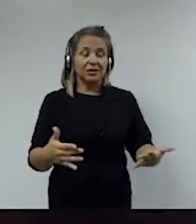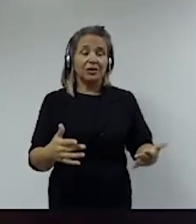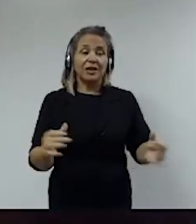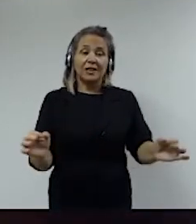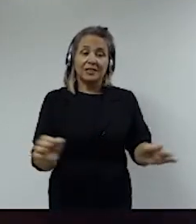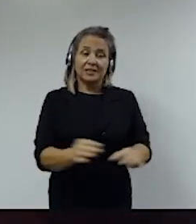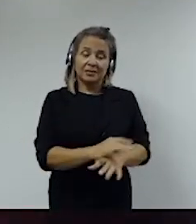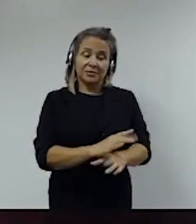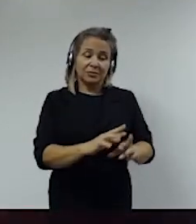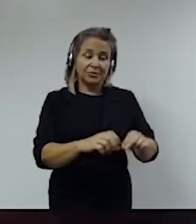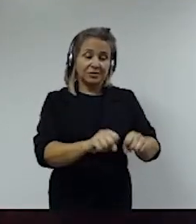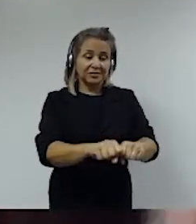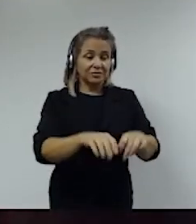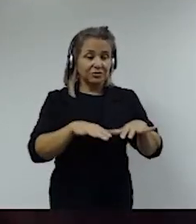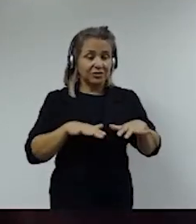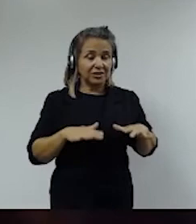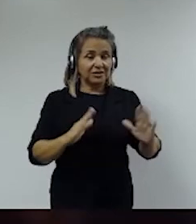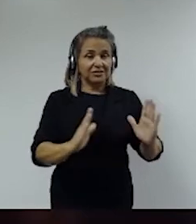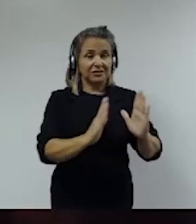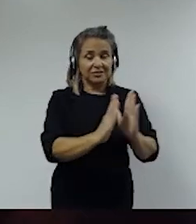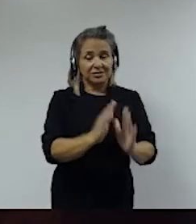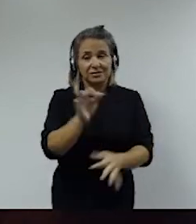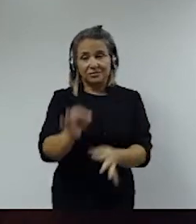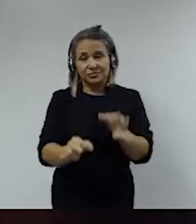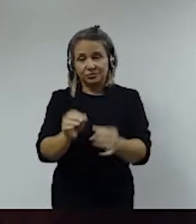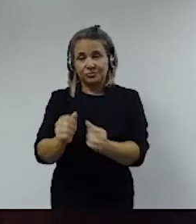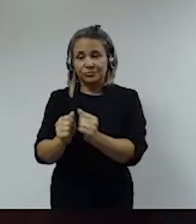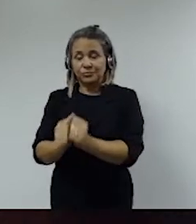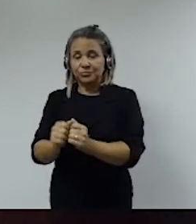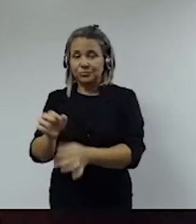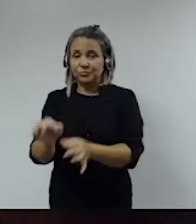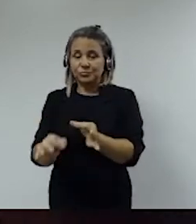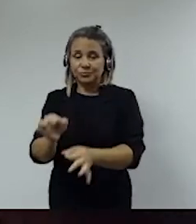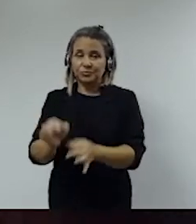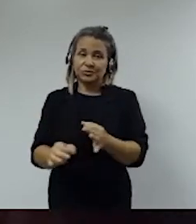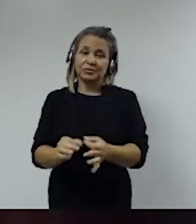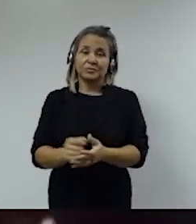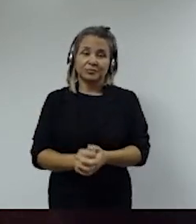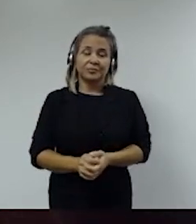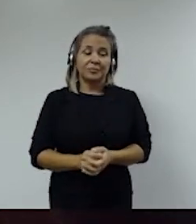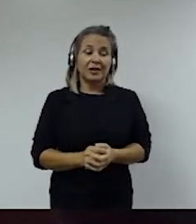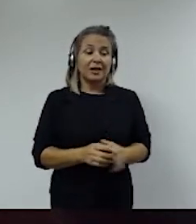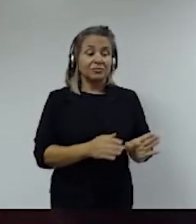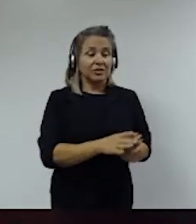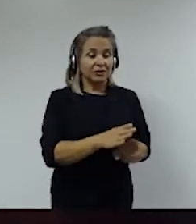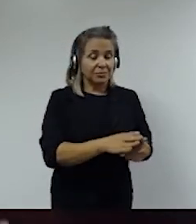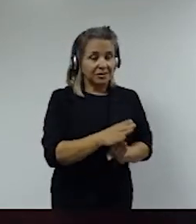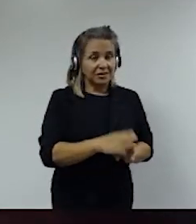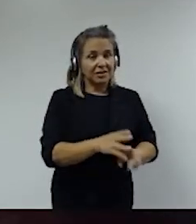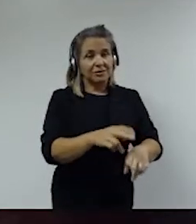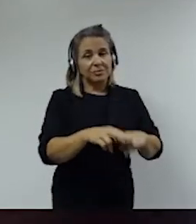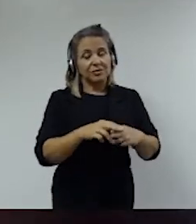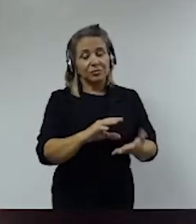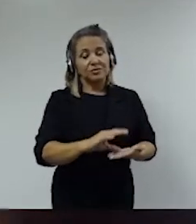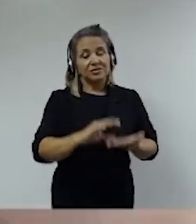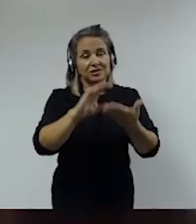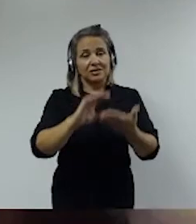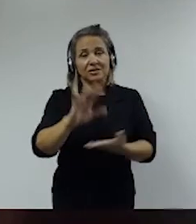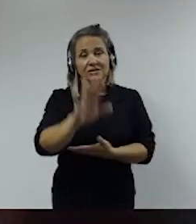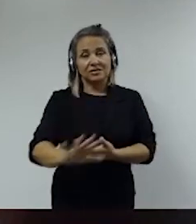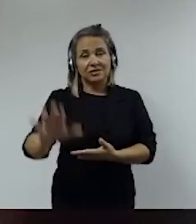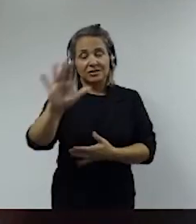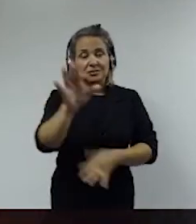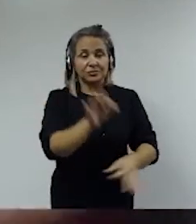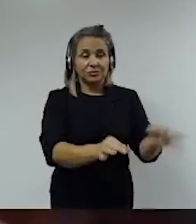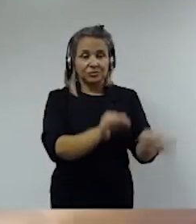custódia foram autorizadas pela recomendação 62 e 68 do Conselho Nacional de Justiça, a pandemia